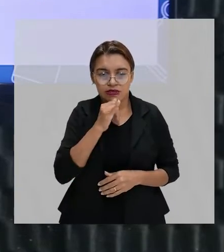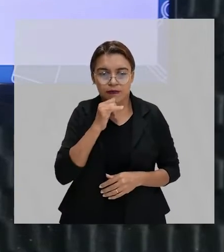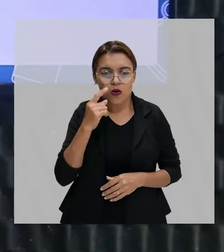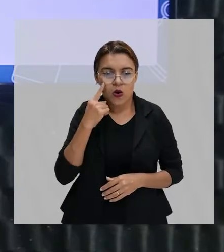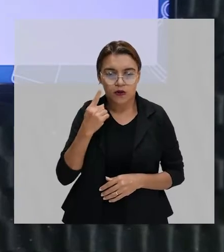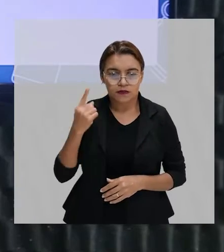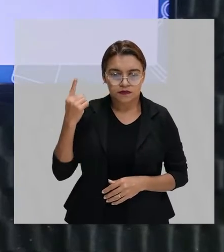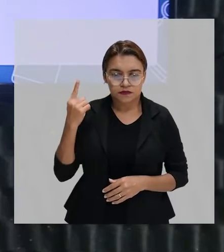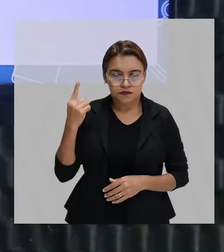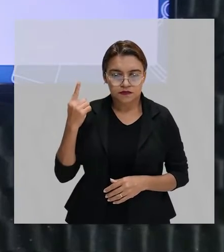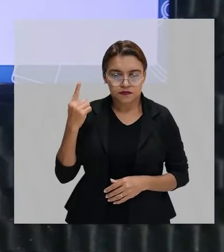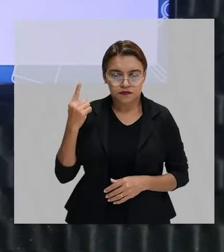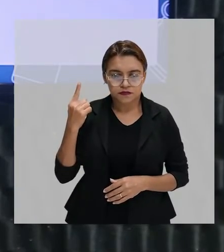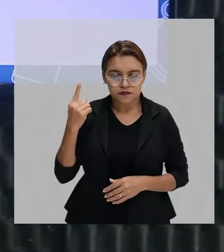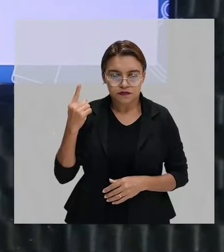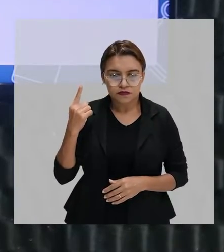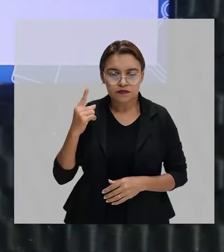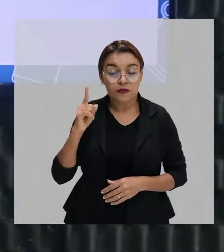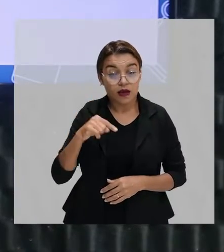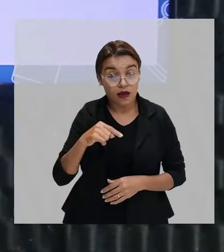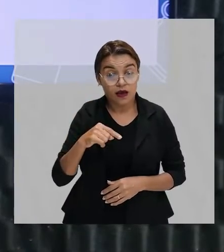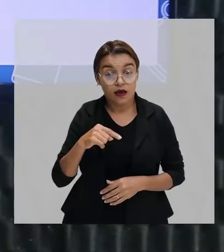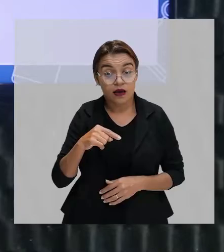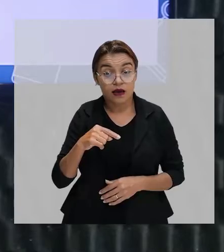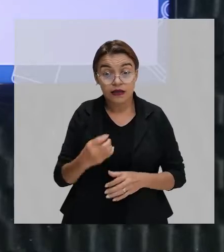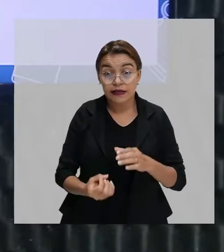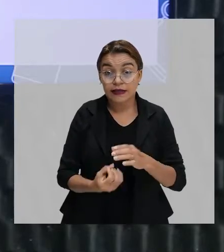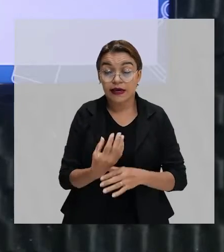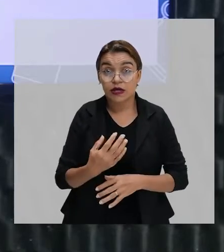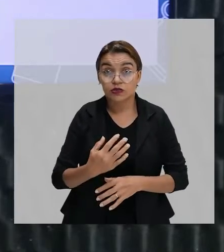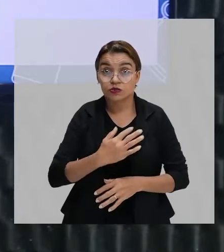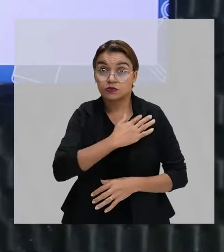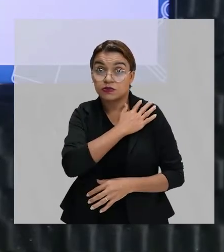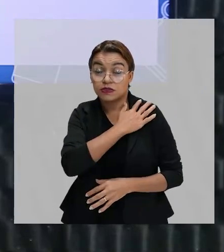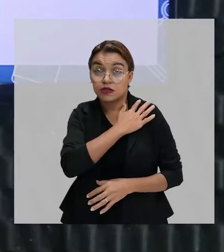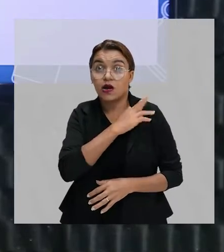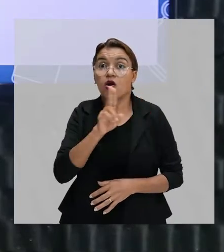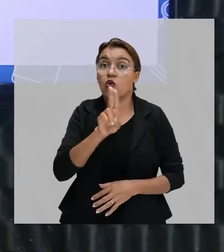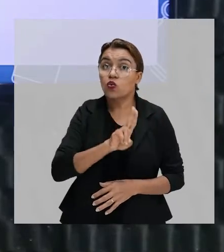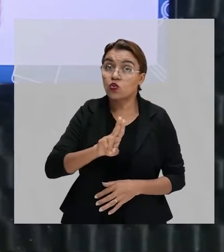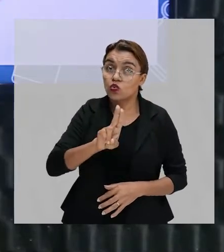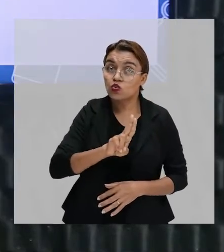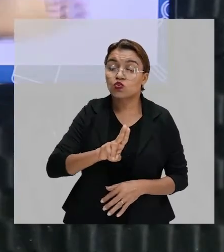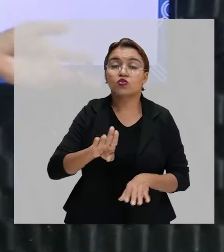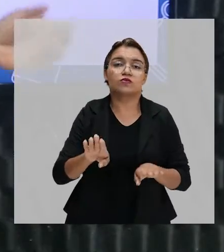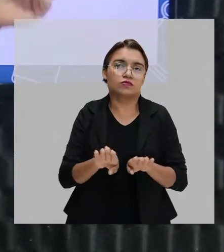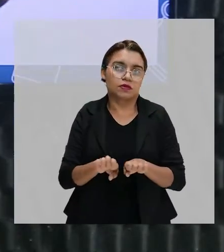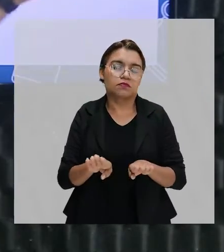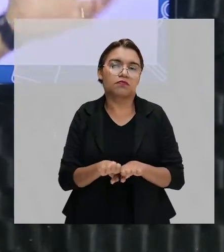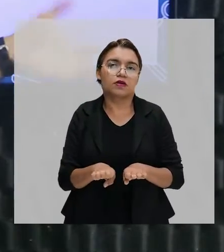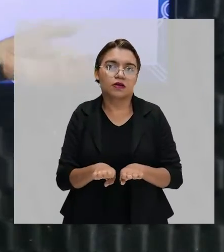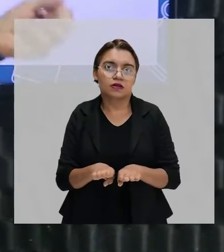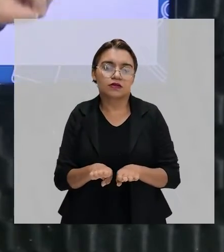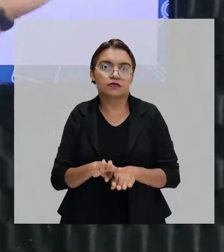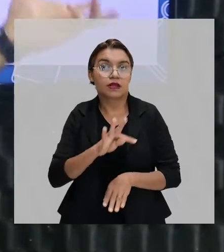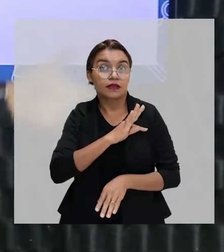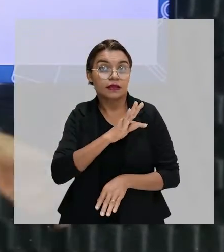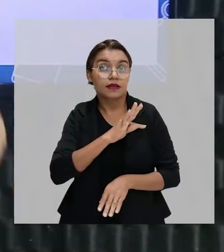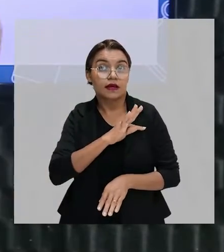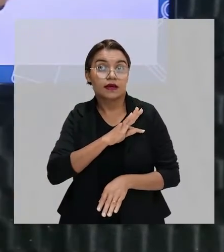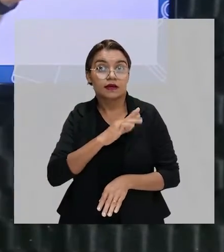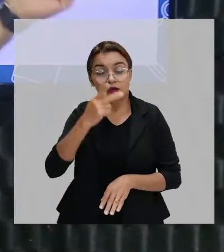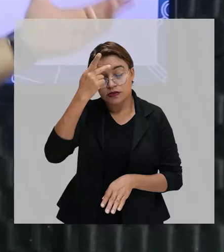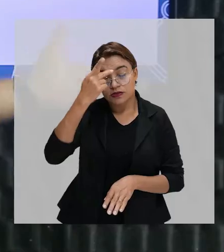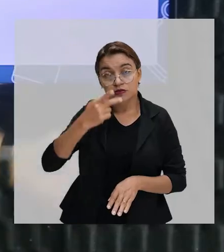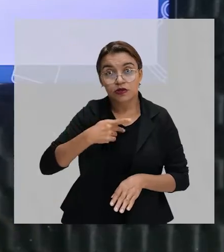Krav Maga de Israel são de origem militar mas se separaram também para o uso civil os militares utilizam muito técnicas de